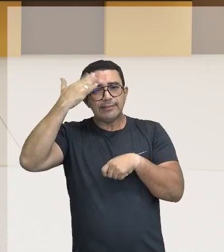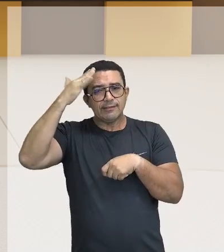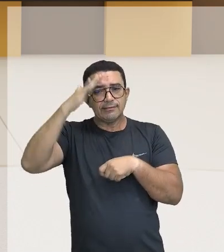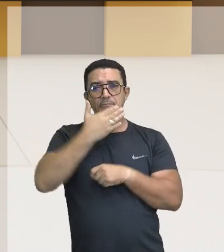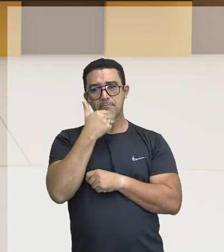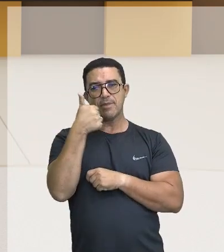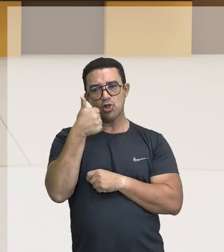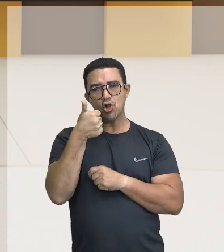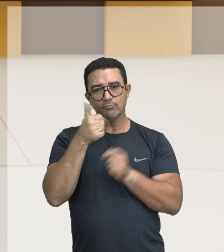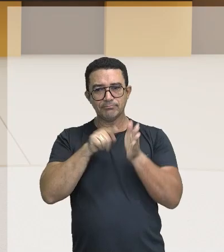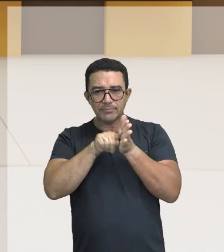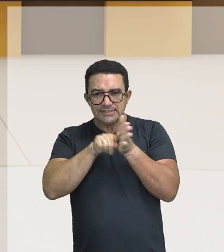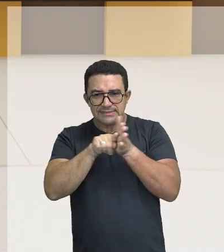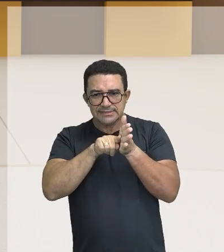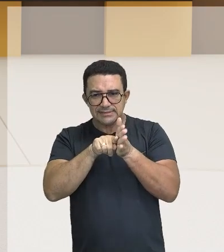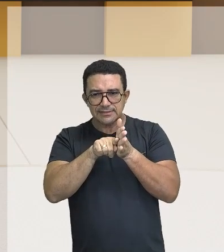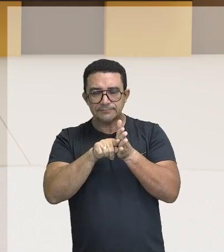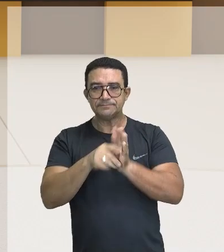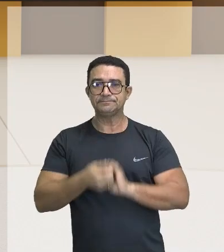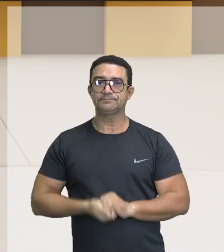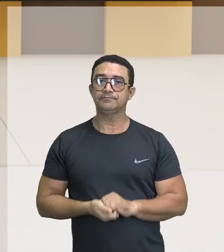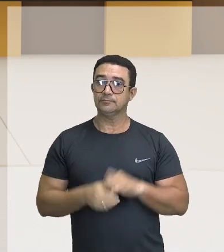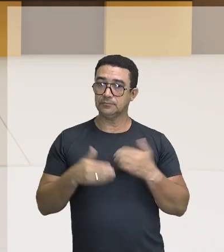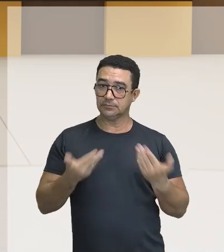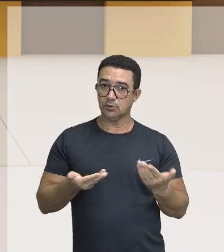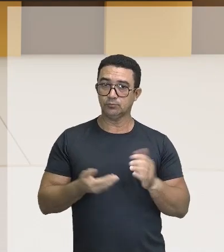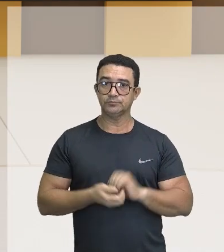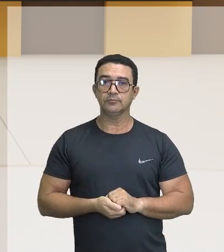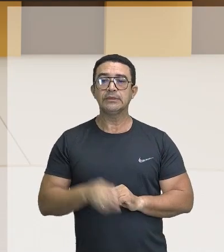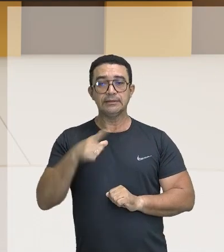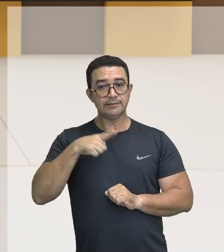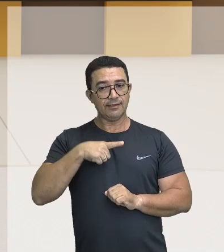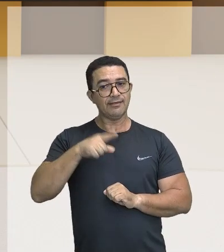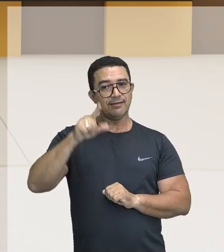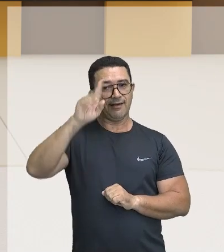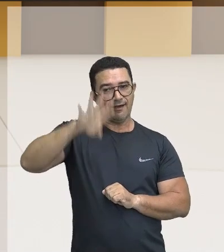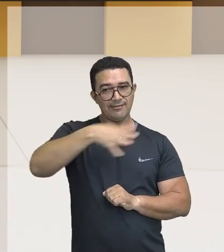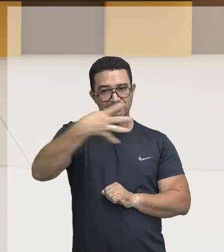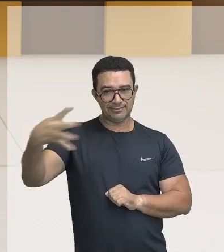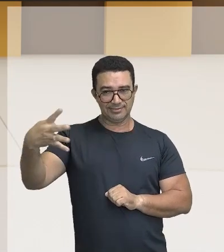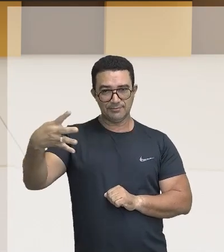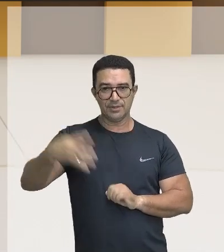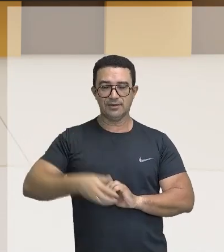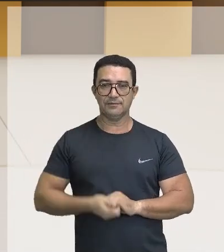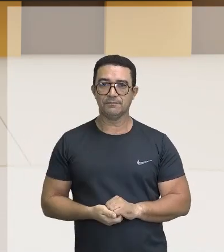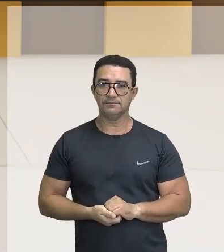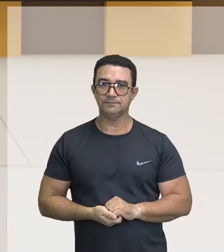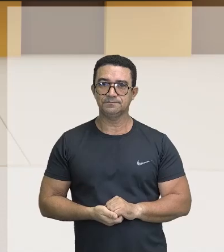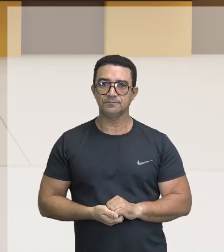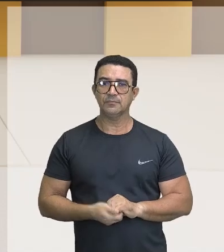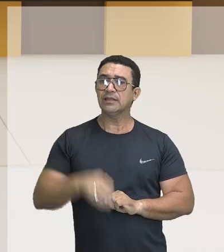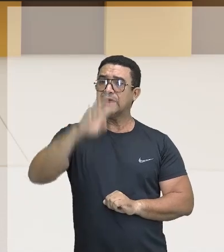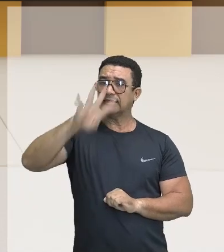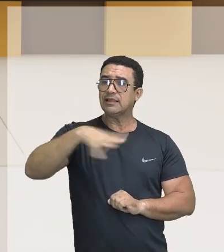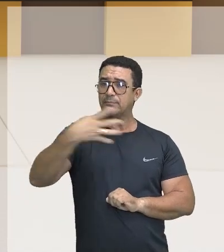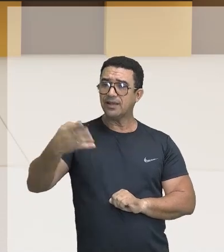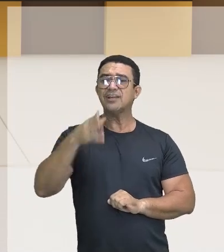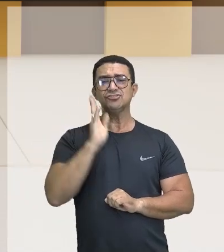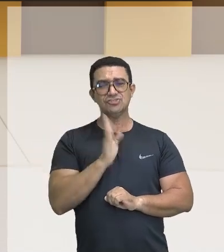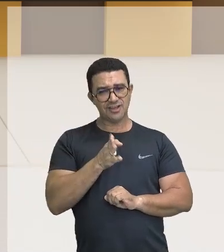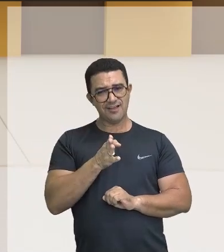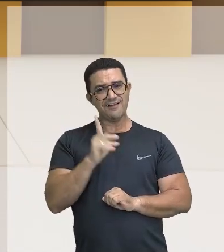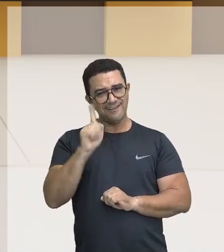pesquisa? Exatamente, professora. Então, nós temos a tabela, não é? A tabela, ela já é uma forma de